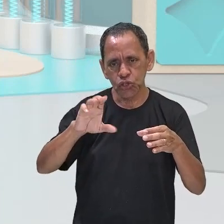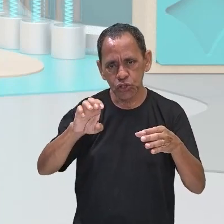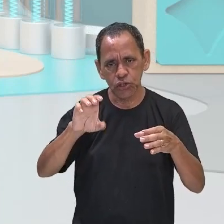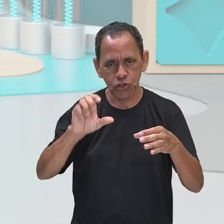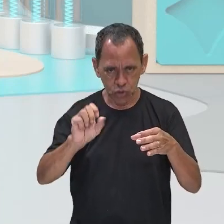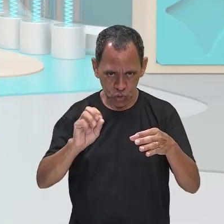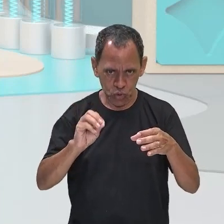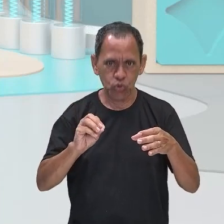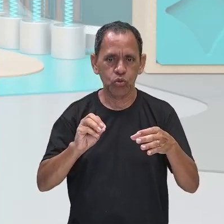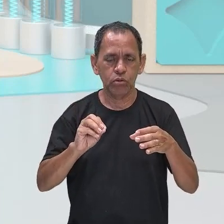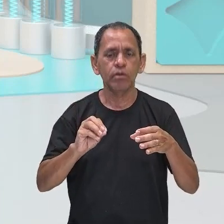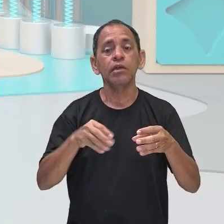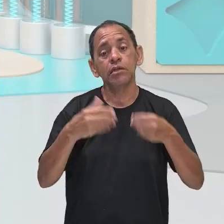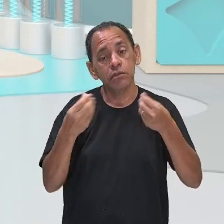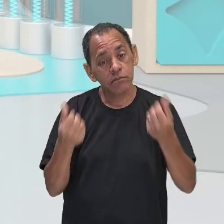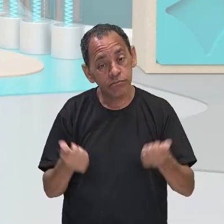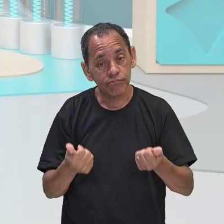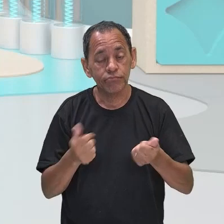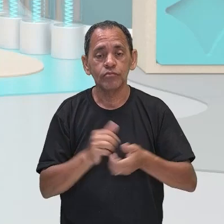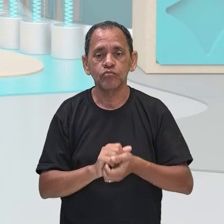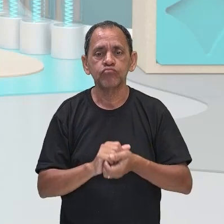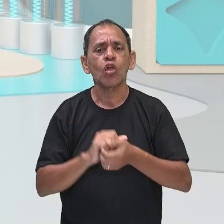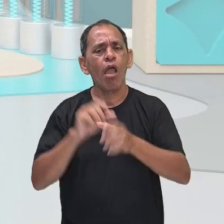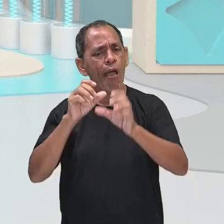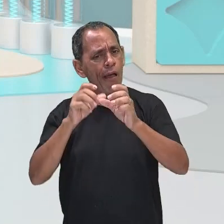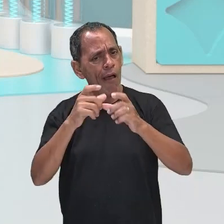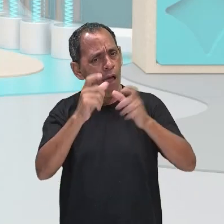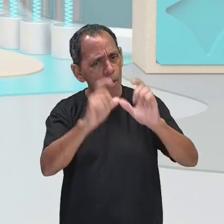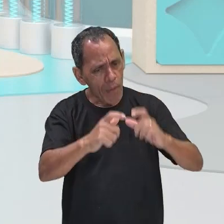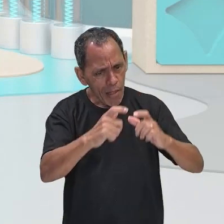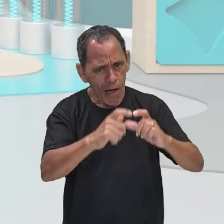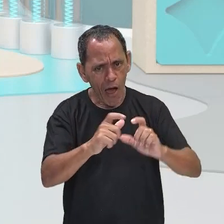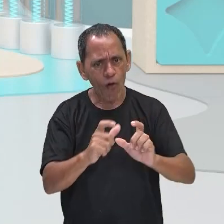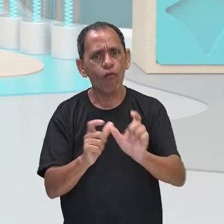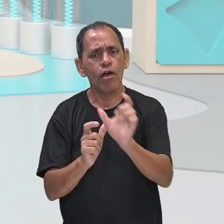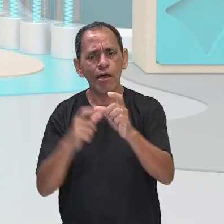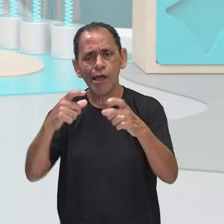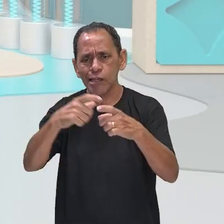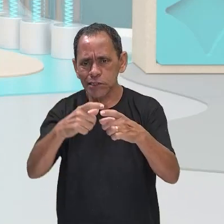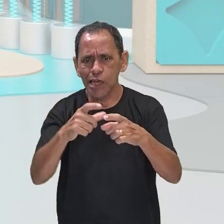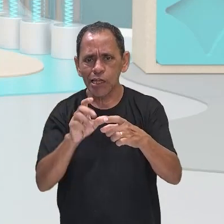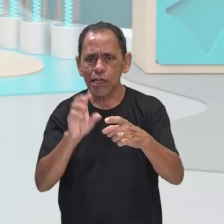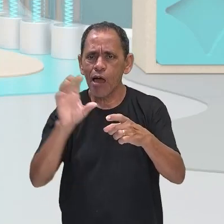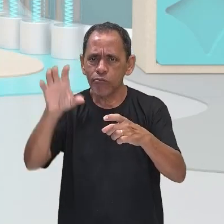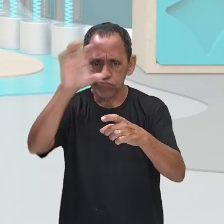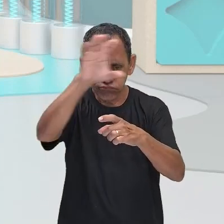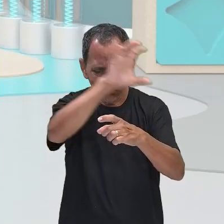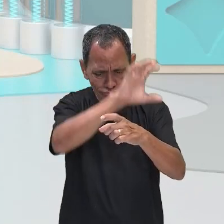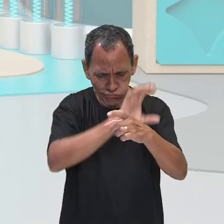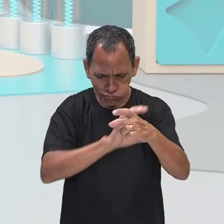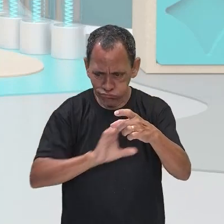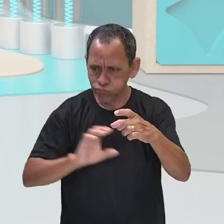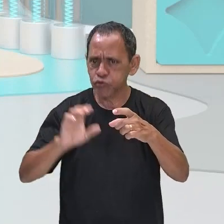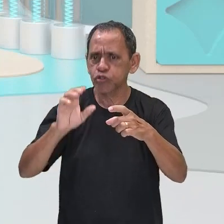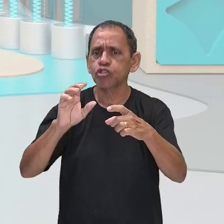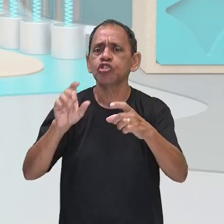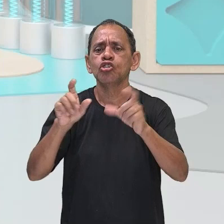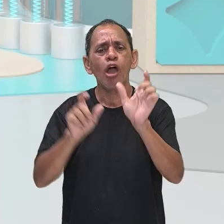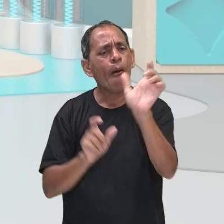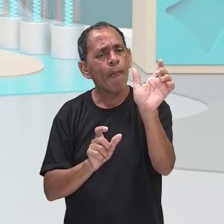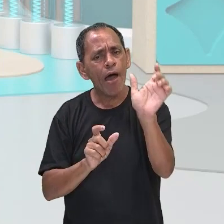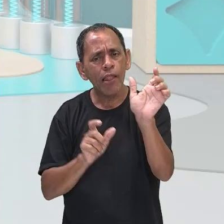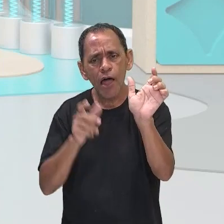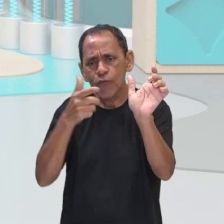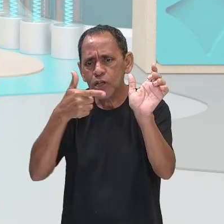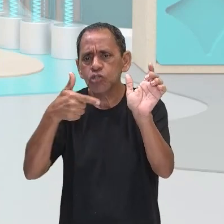claro, como núcleo, ele é rodeado, então ele é central, que é rodeado, certo, por outras palavras. Que palavras são